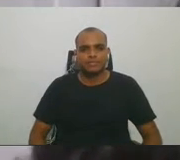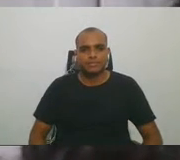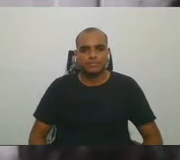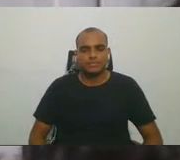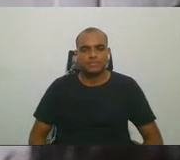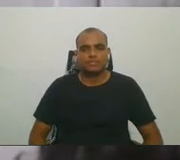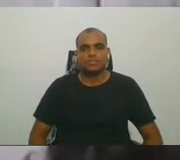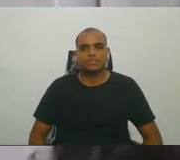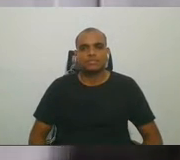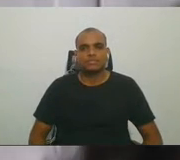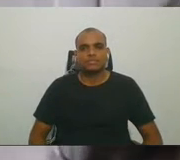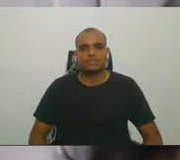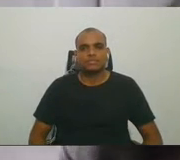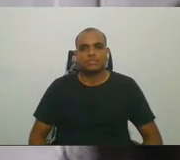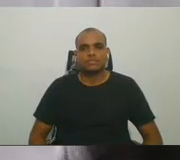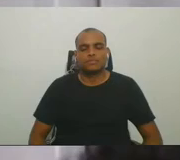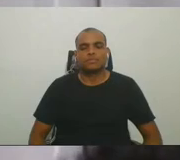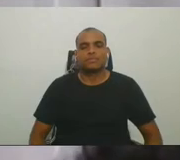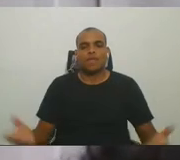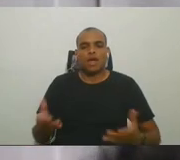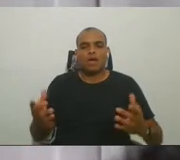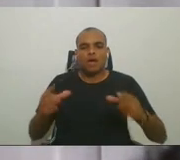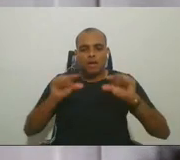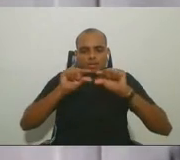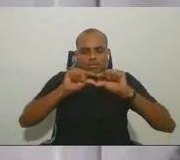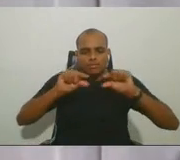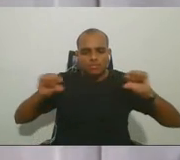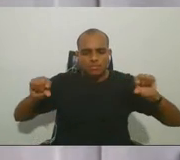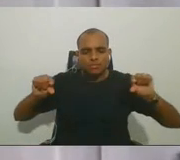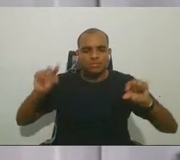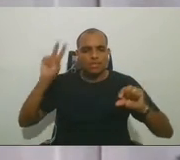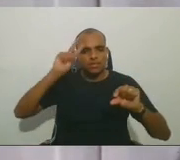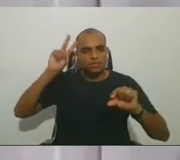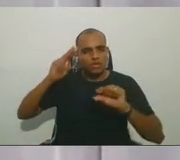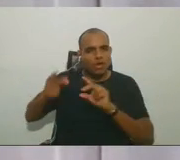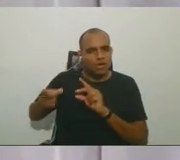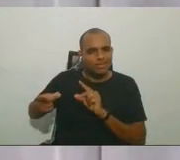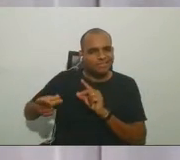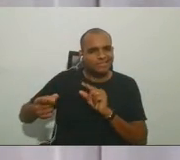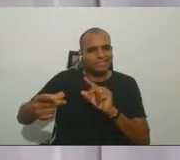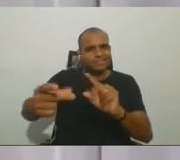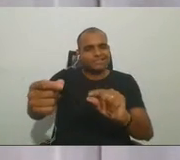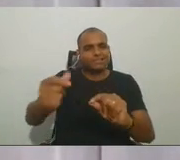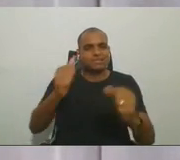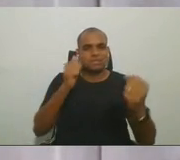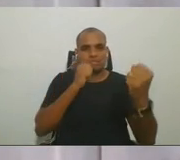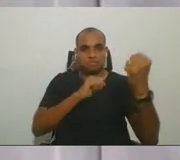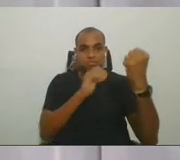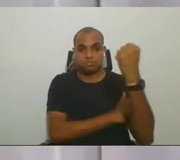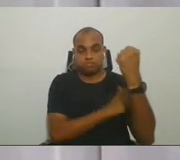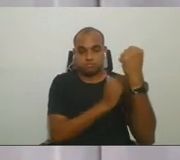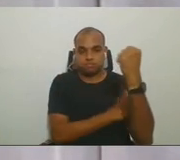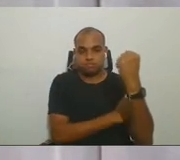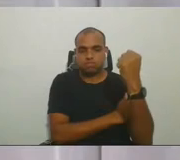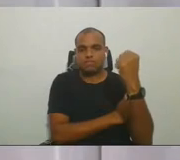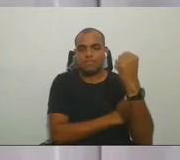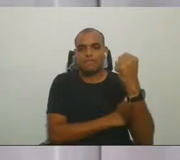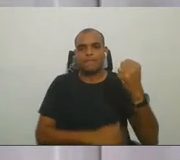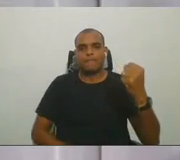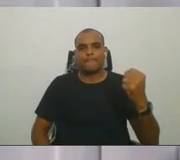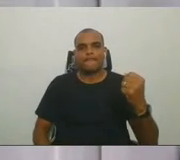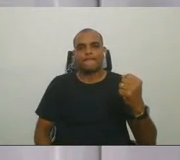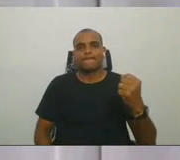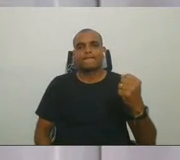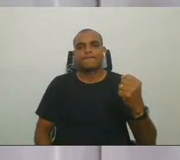por ali sublinhar que na longa história de nossos feminismos, não tem